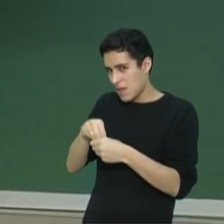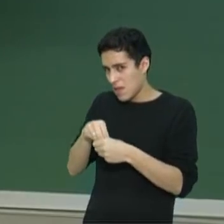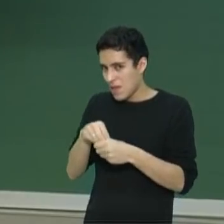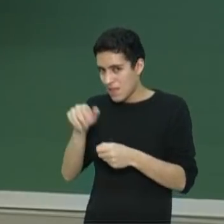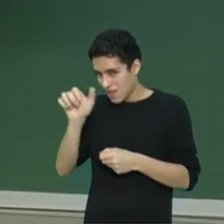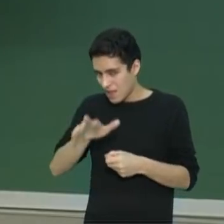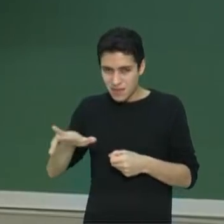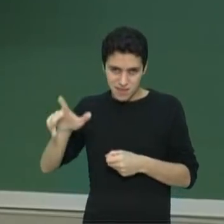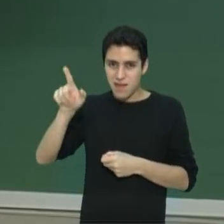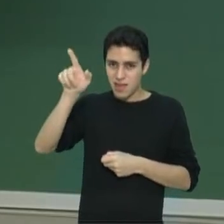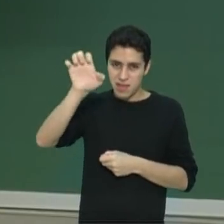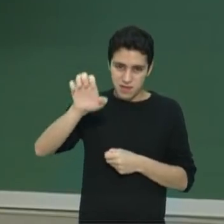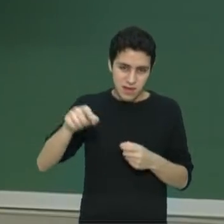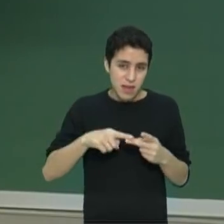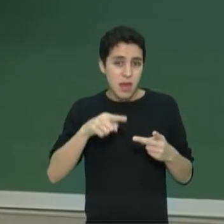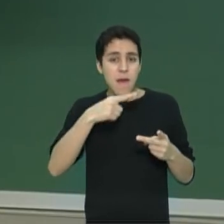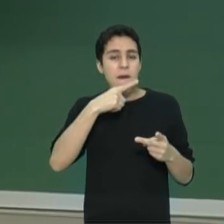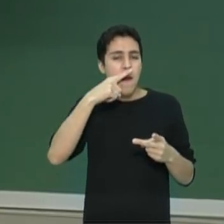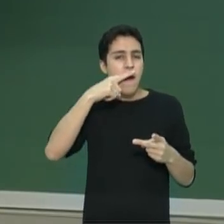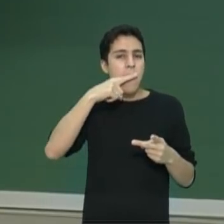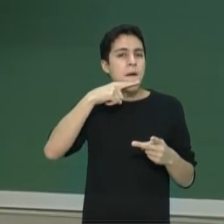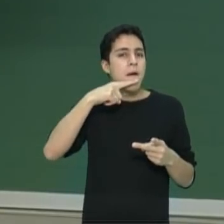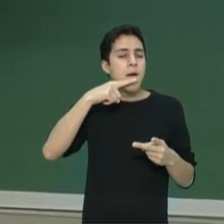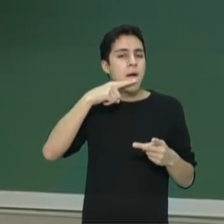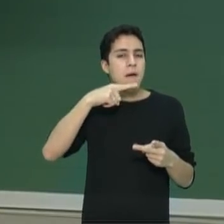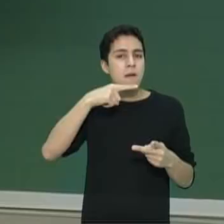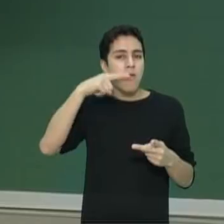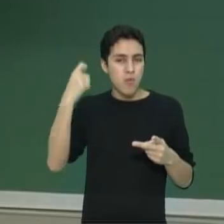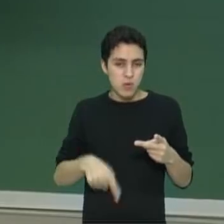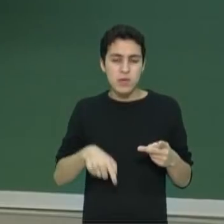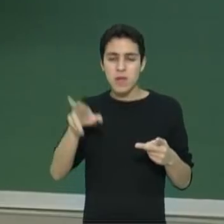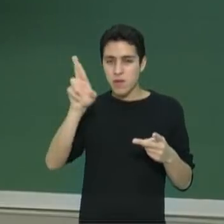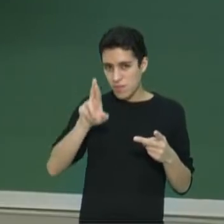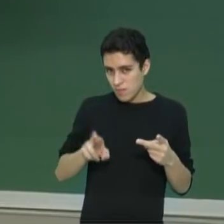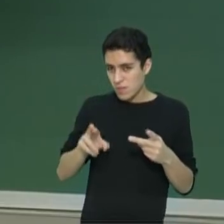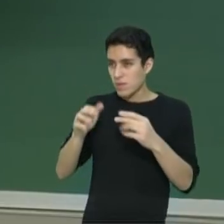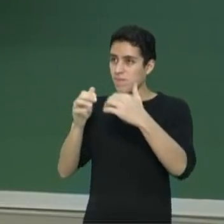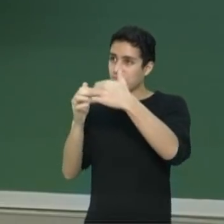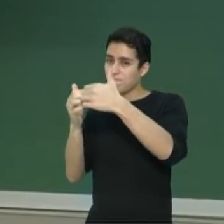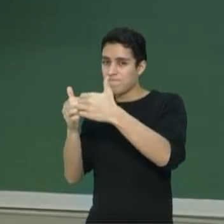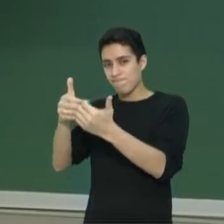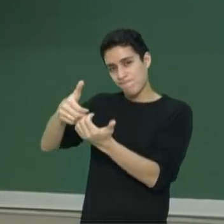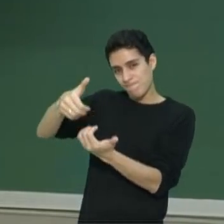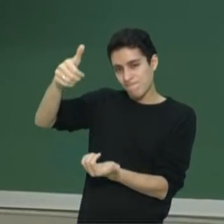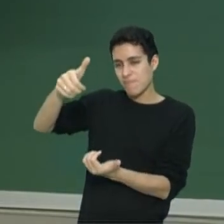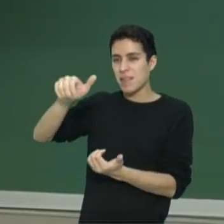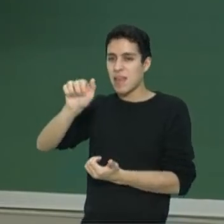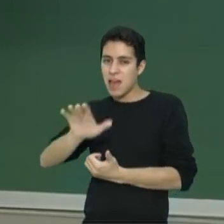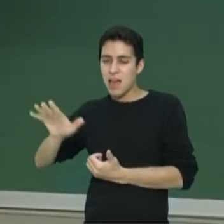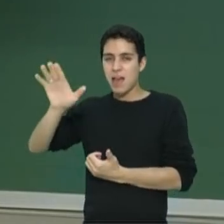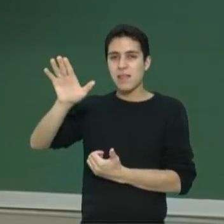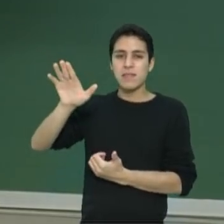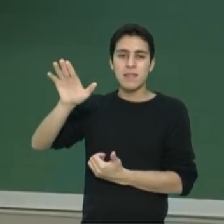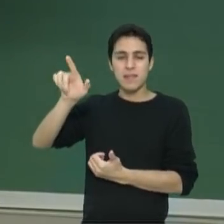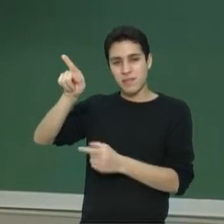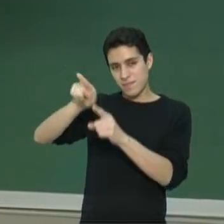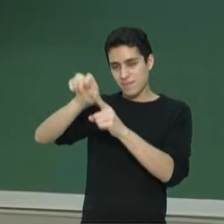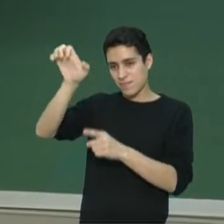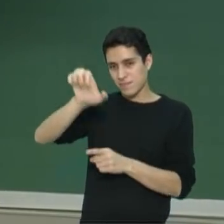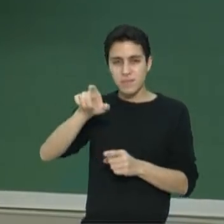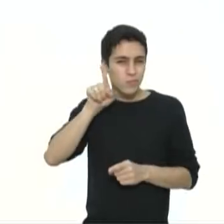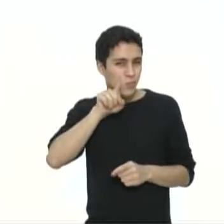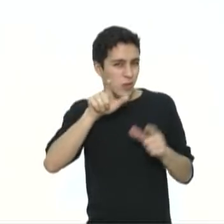Europa. A Rússia fica na Ásia? Sim, uma parte sim e outra parte europeia. Os Estados Unidos fica na Ásia? Não, sobrou